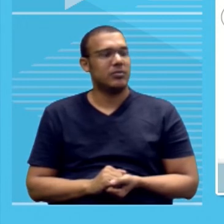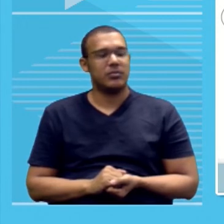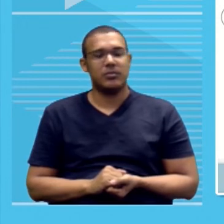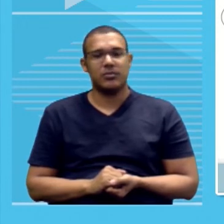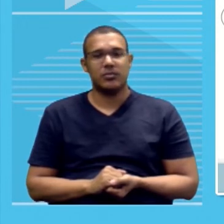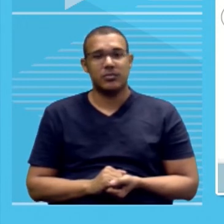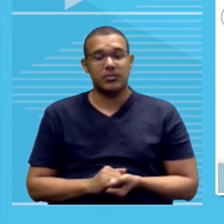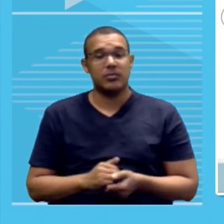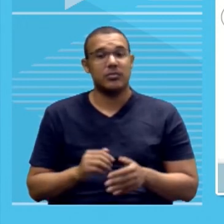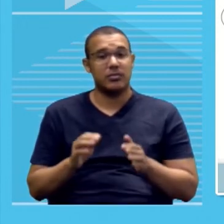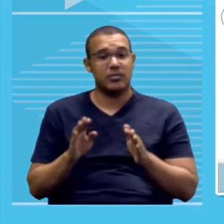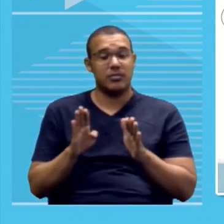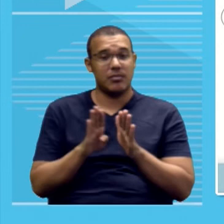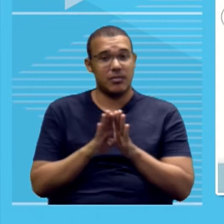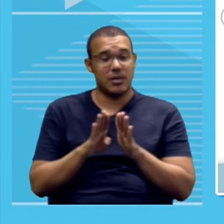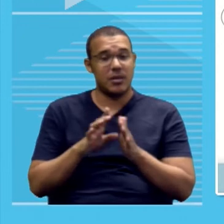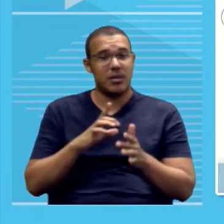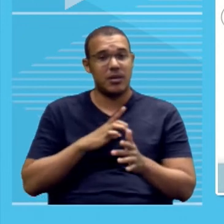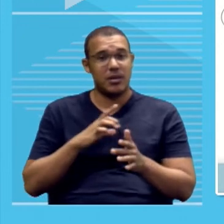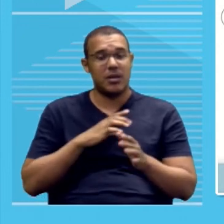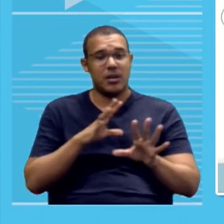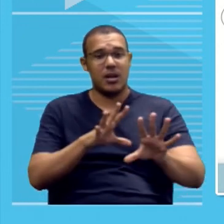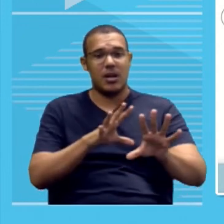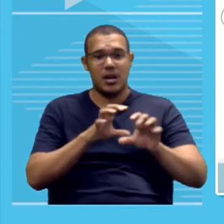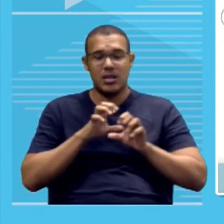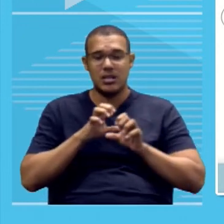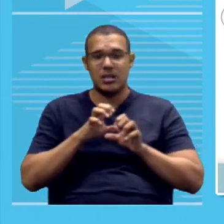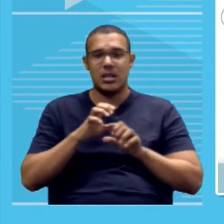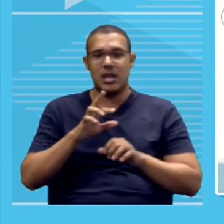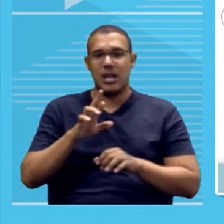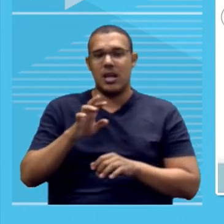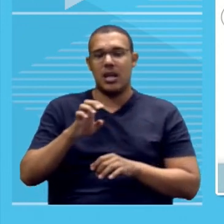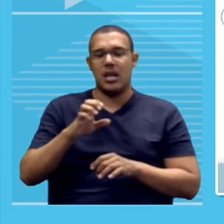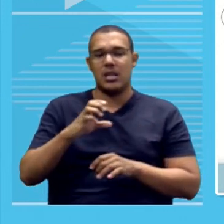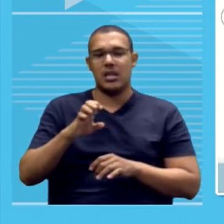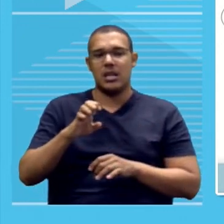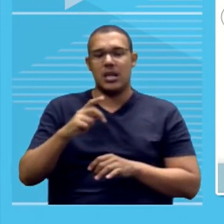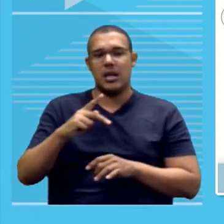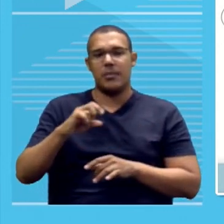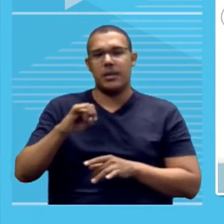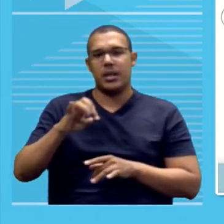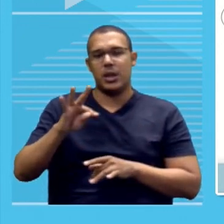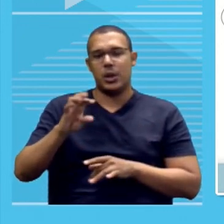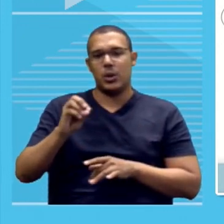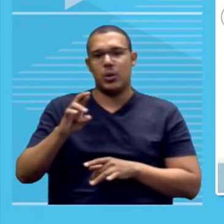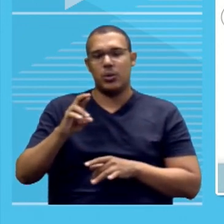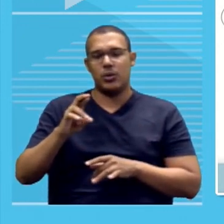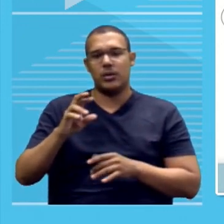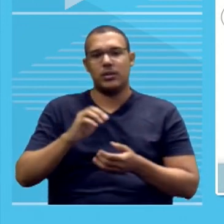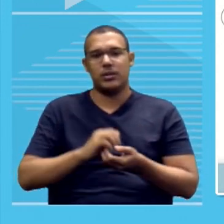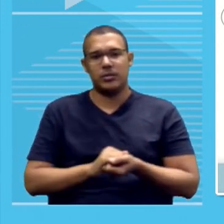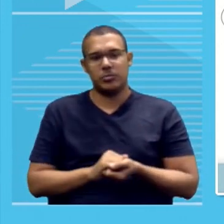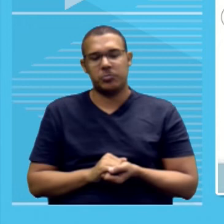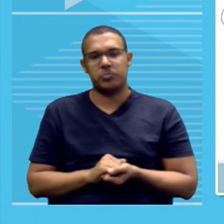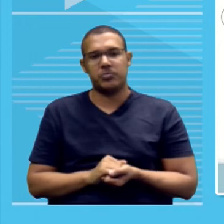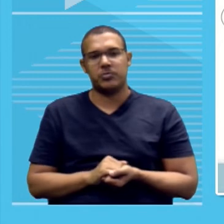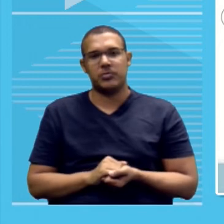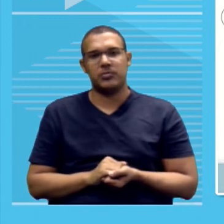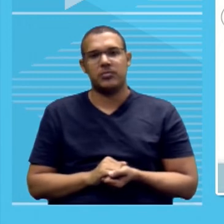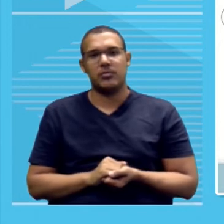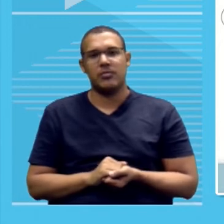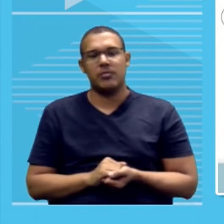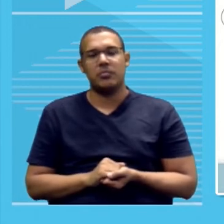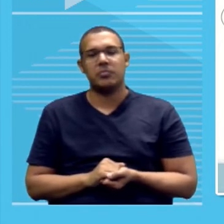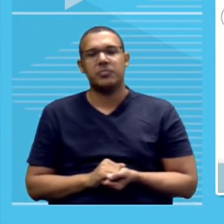E além dos geradores, a gente também tem os receptores elétricos. Se o gerador ele transforma energia não elétrica